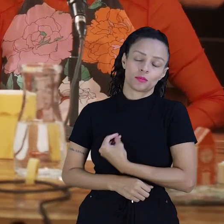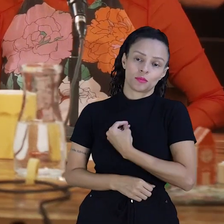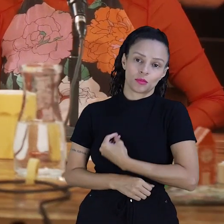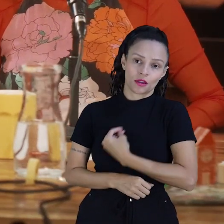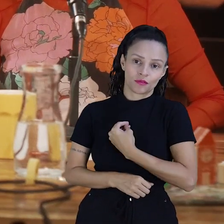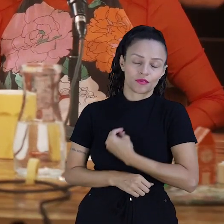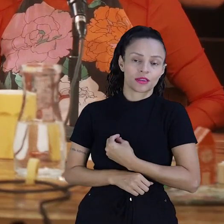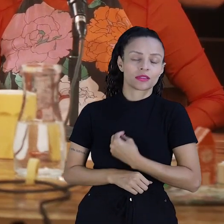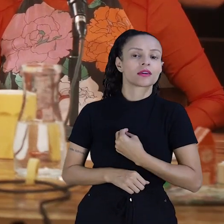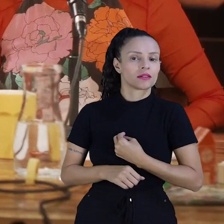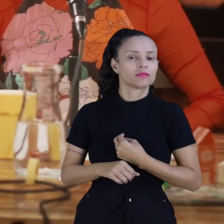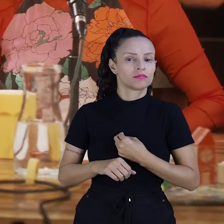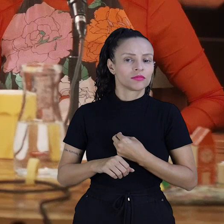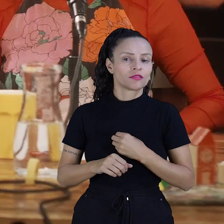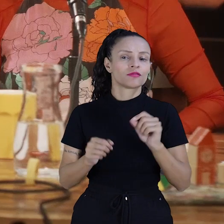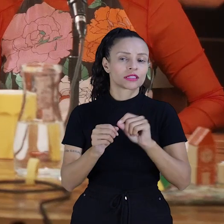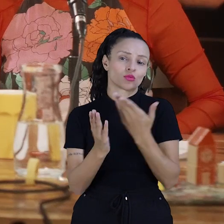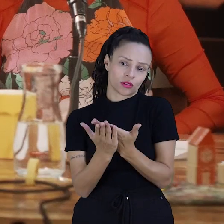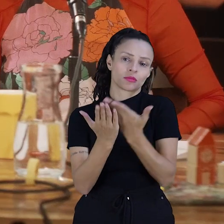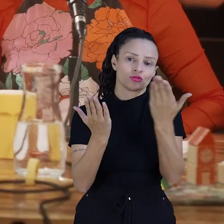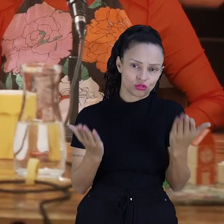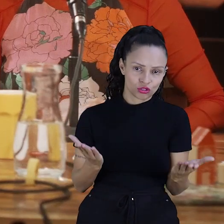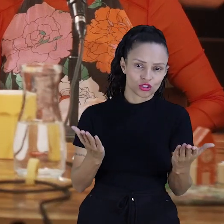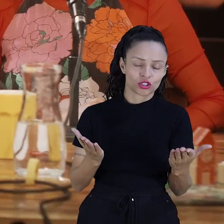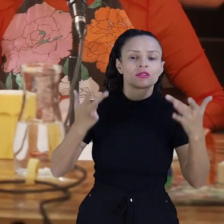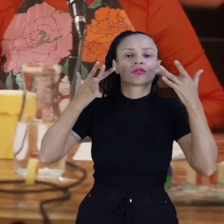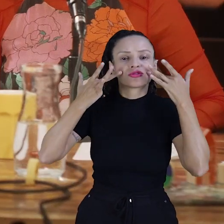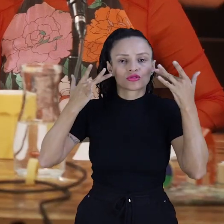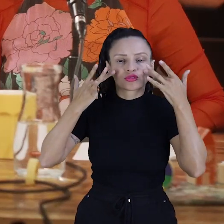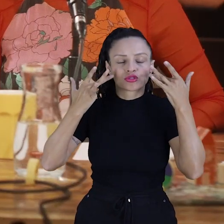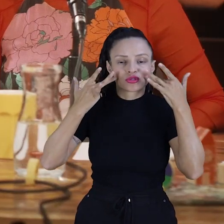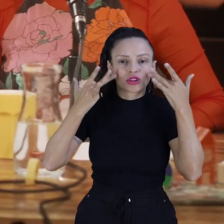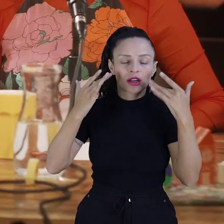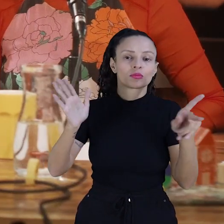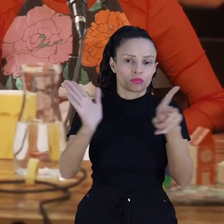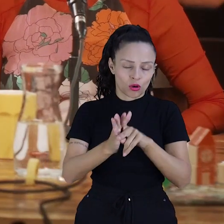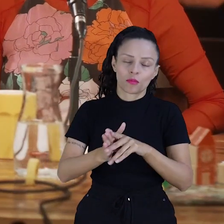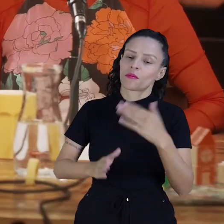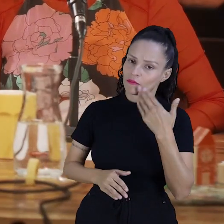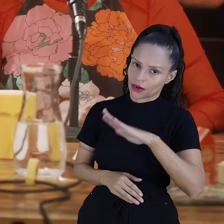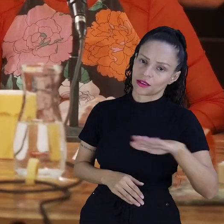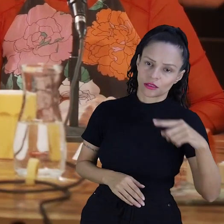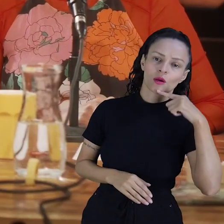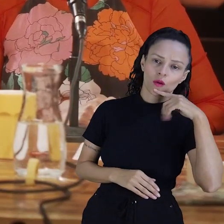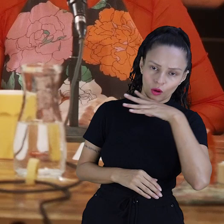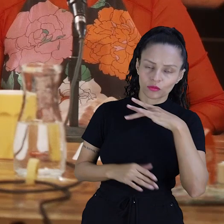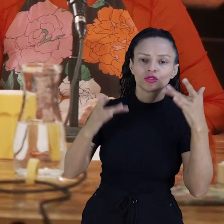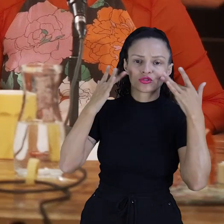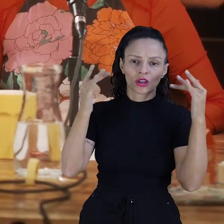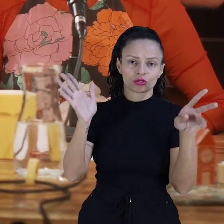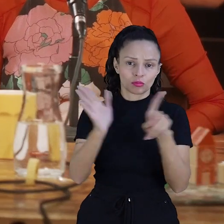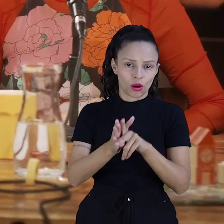vida como escritor escrevendo dramaturgia. Peças de teatro para criança, obviamente. Teatro